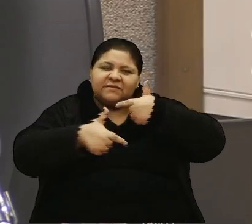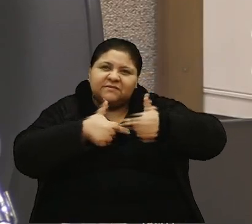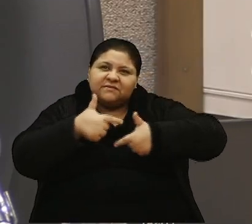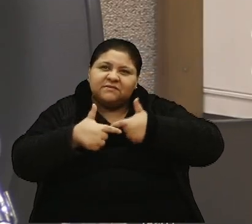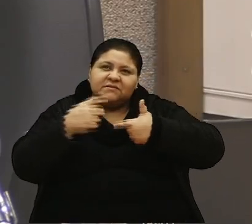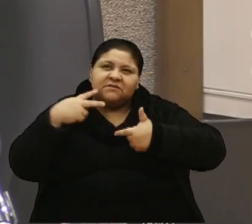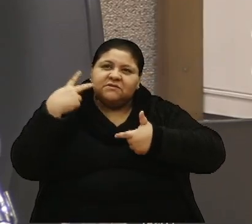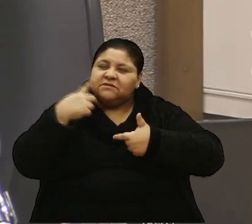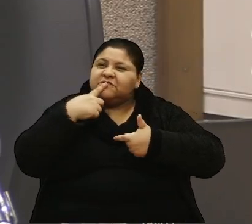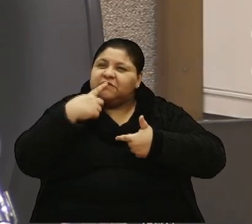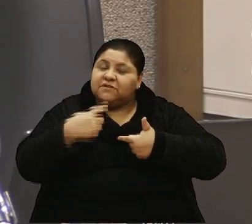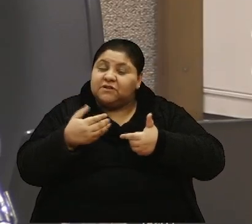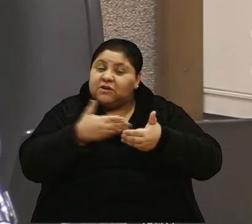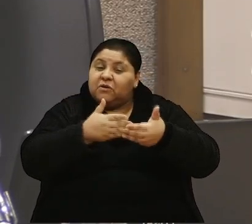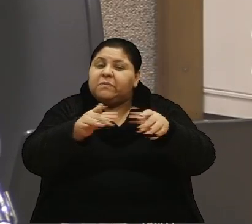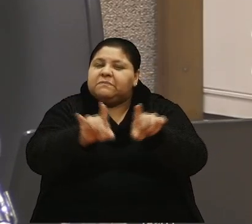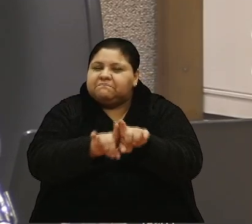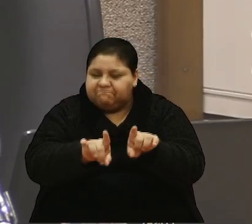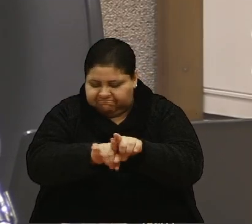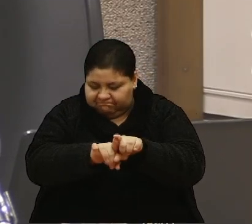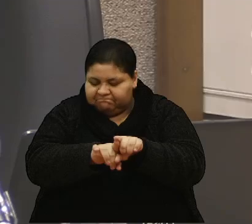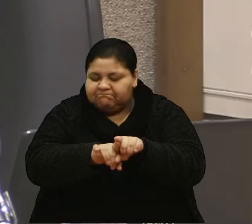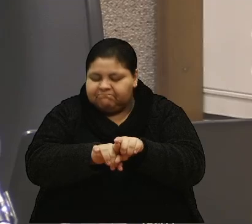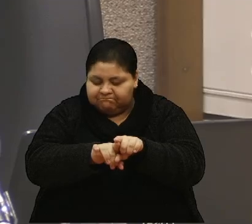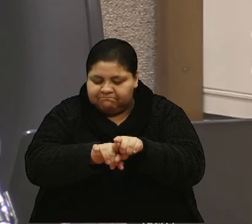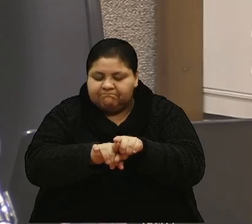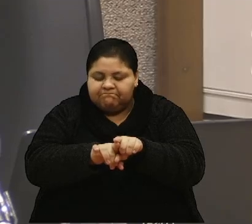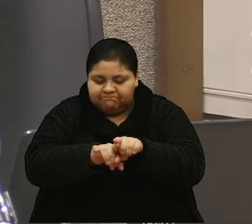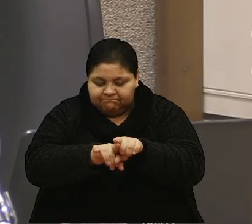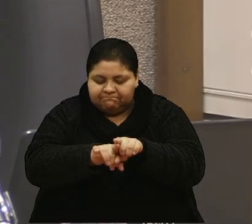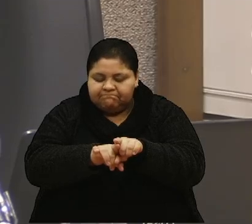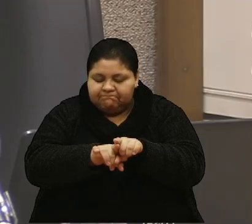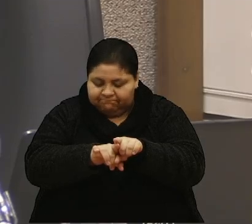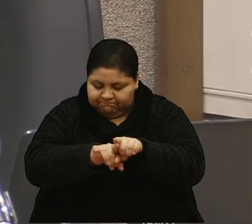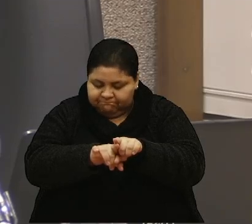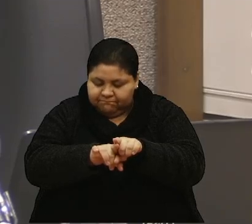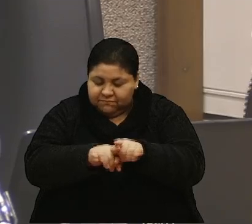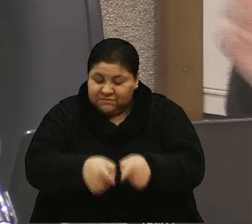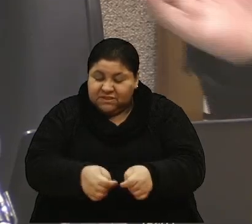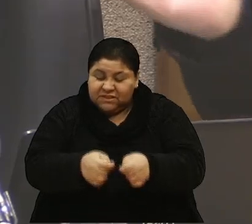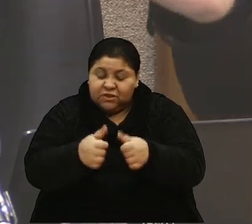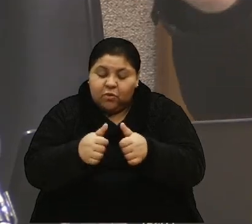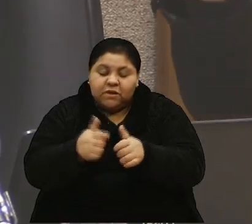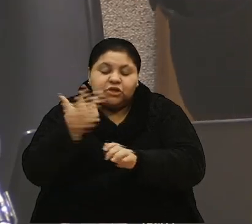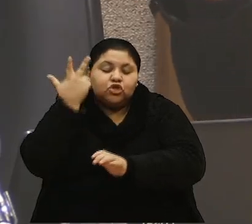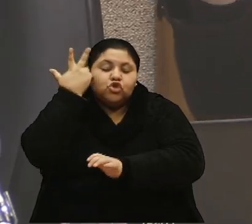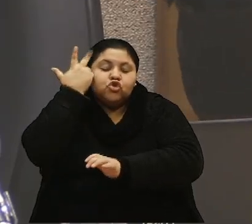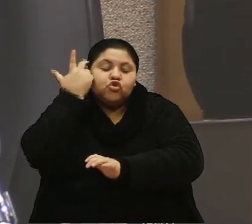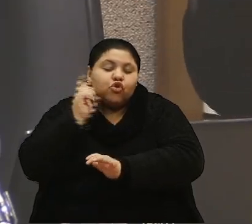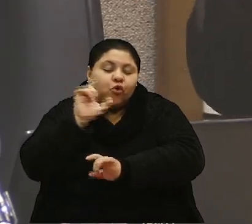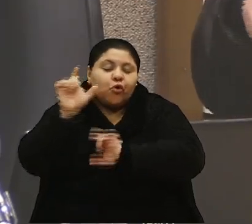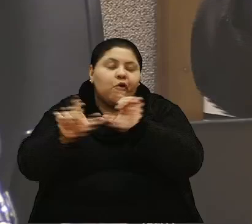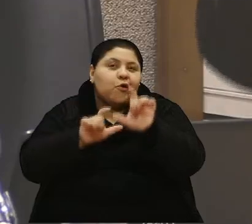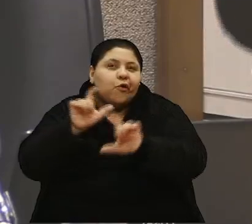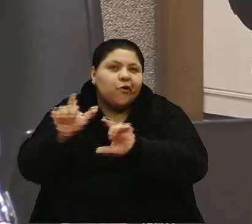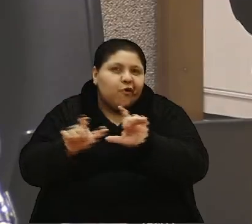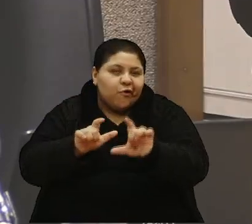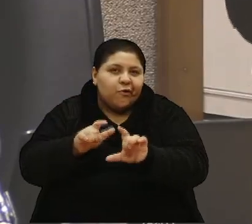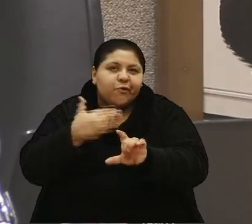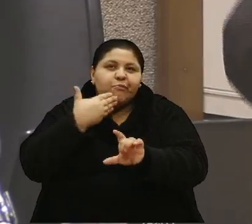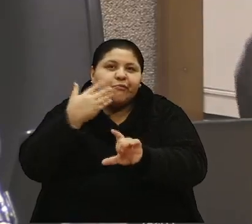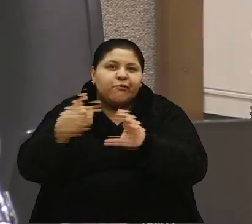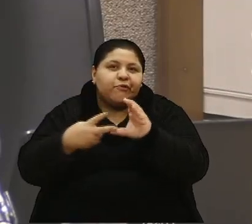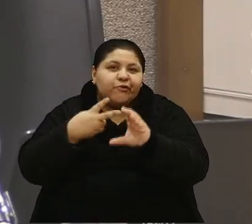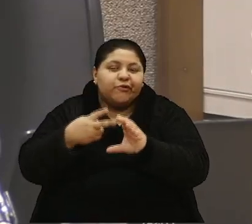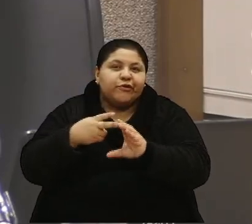Rose acompanhou também muitas vezes. Ela era quase que ao natural as pessoas acorrerem à Câmara e